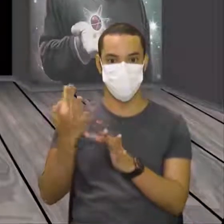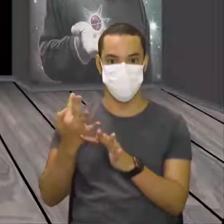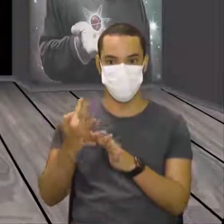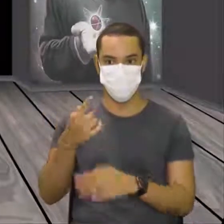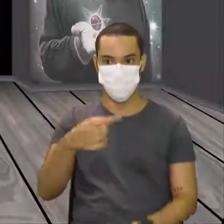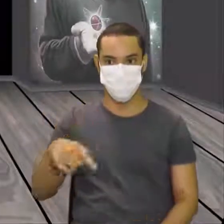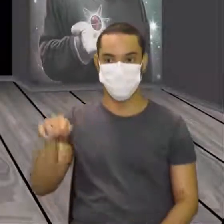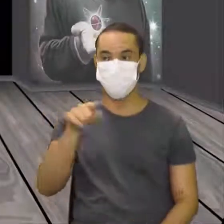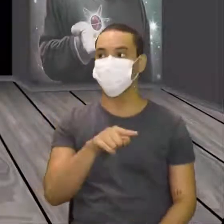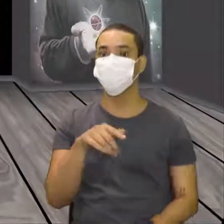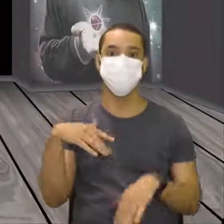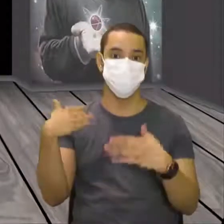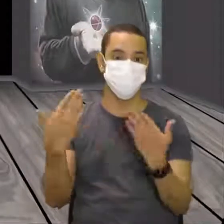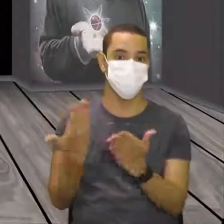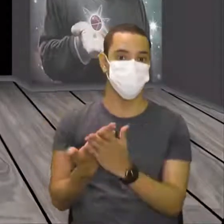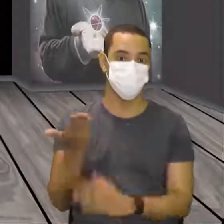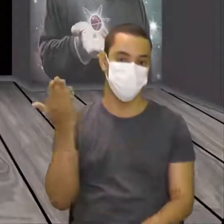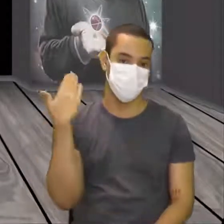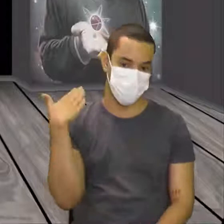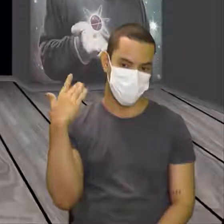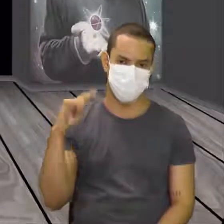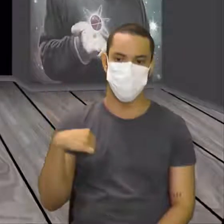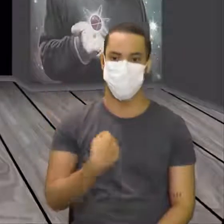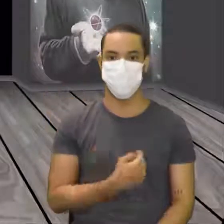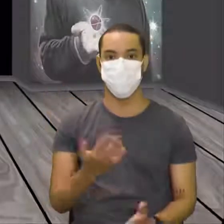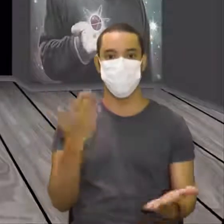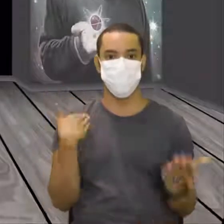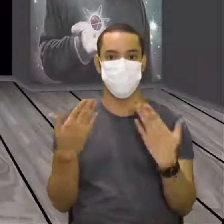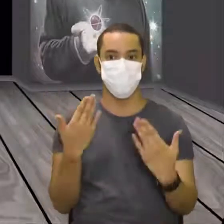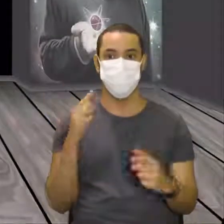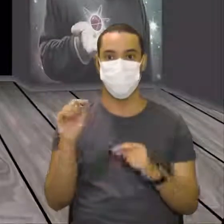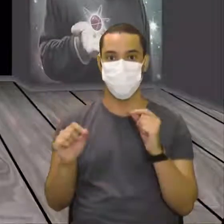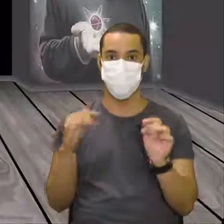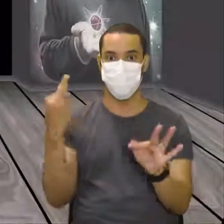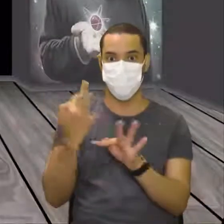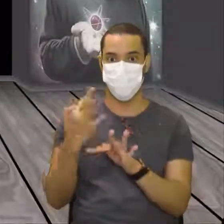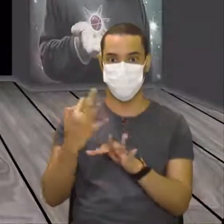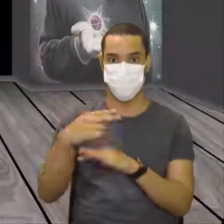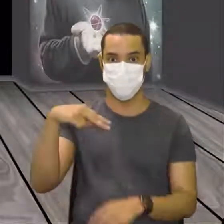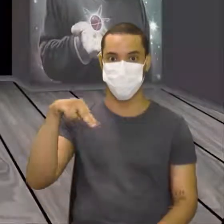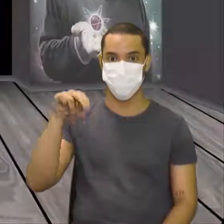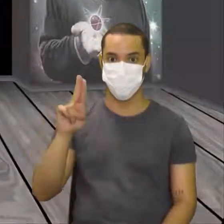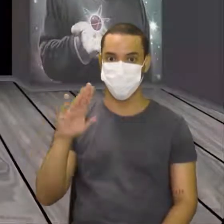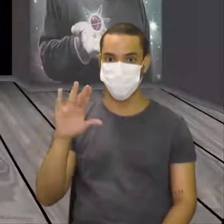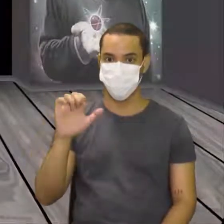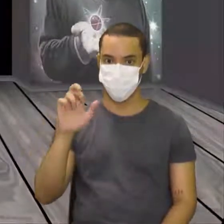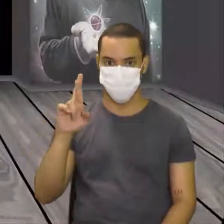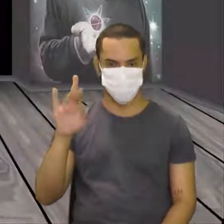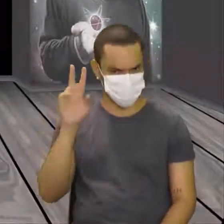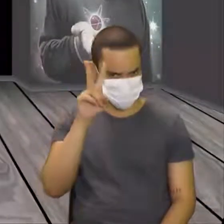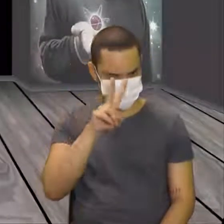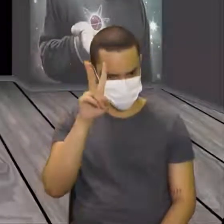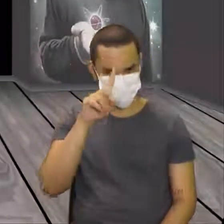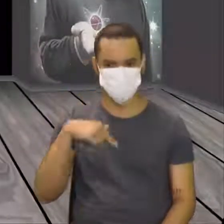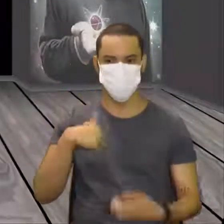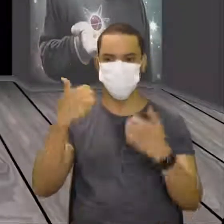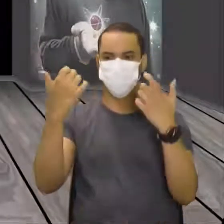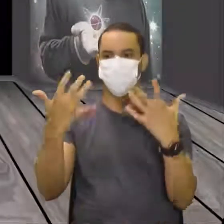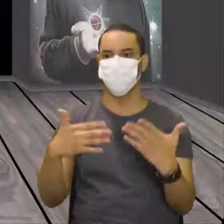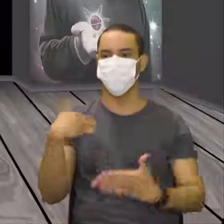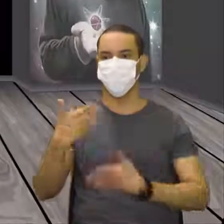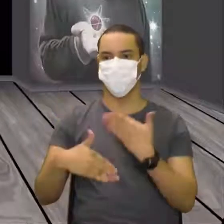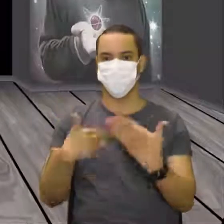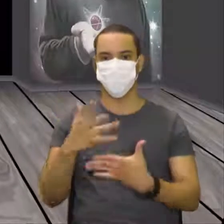vocês. Pessoal, até a aula passada nós estávamos conversando sobre física nuclear. Falamos aí do desenvolvimento